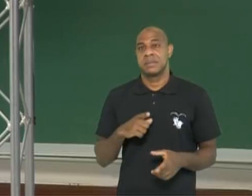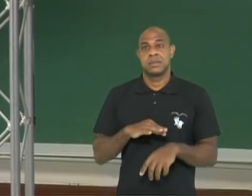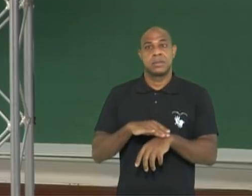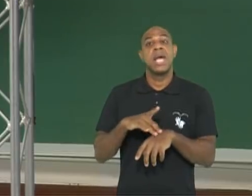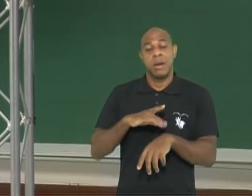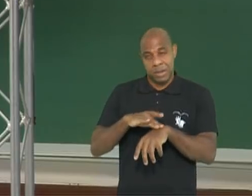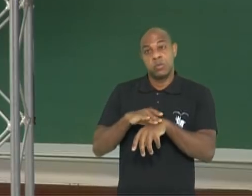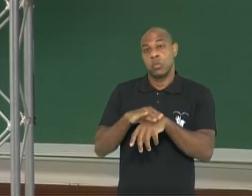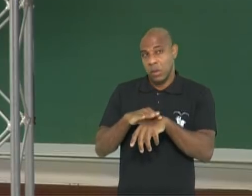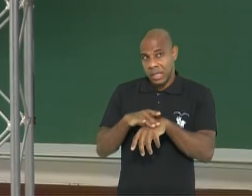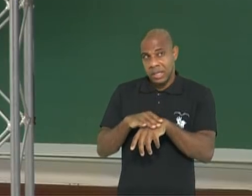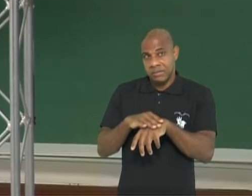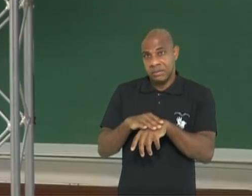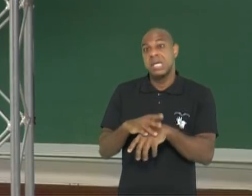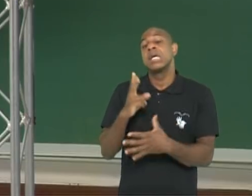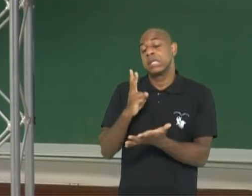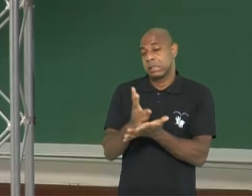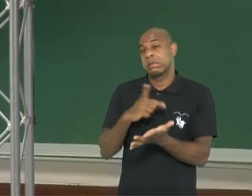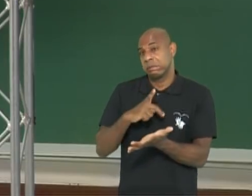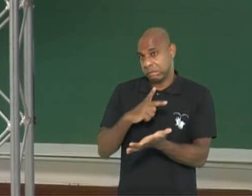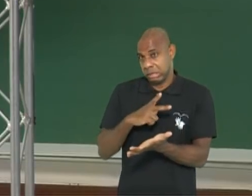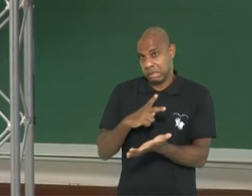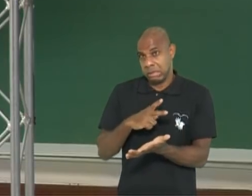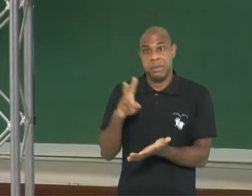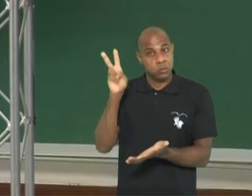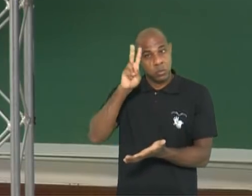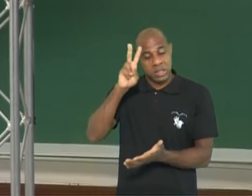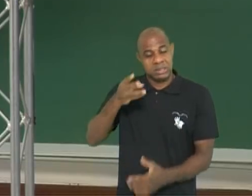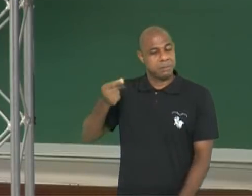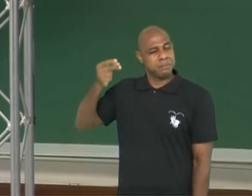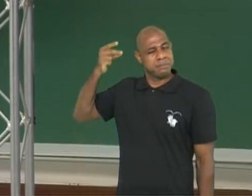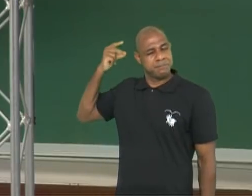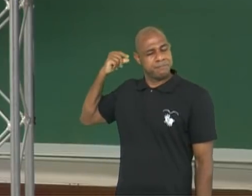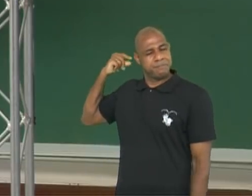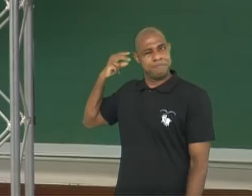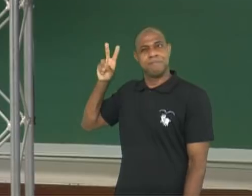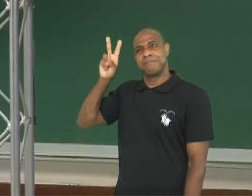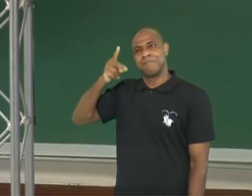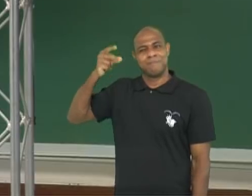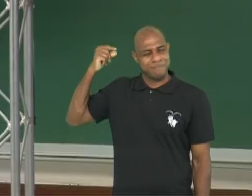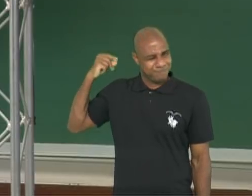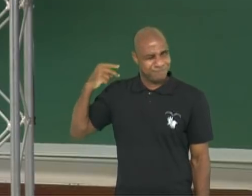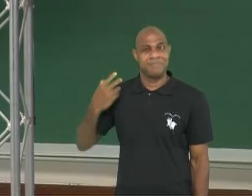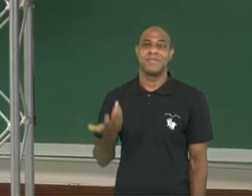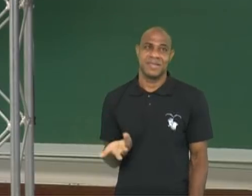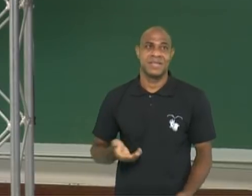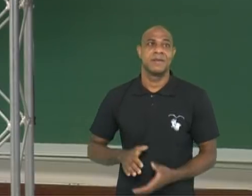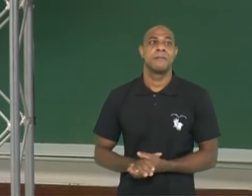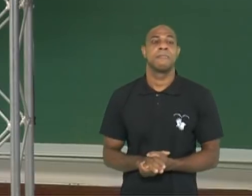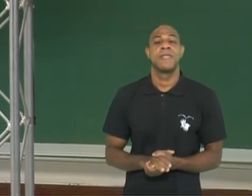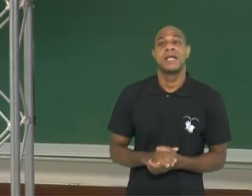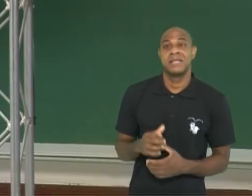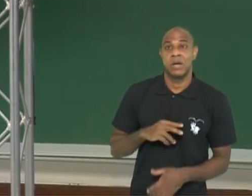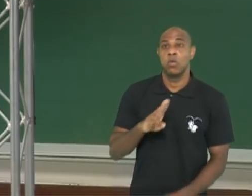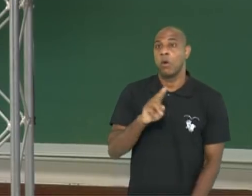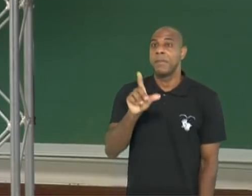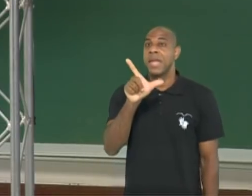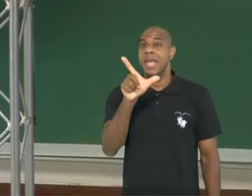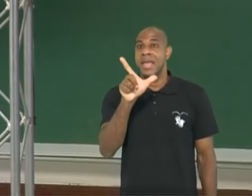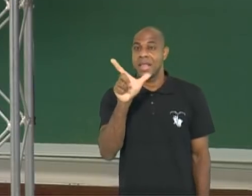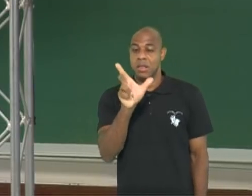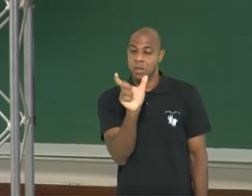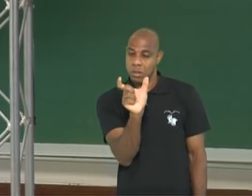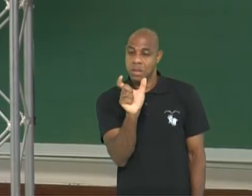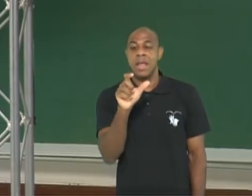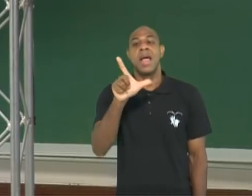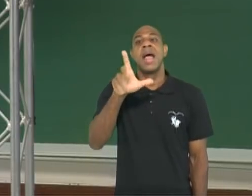uma doença que permanece, uma doença histórica. O termo utilizado na época era lepra, e a partir de 1970, fui dar uma